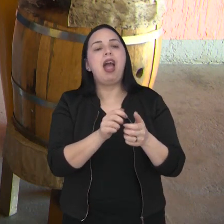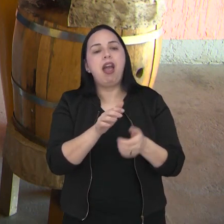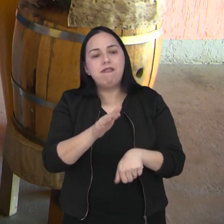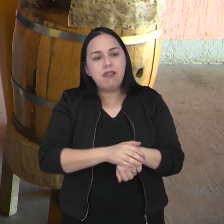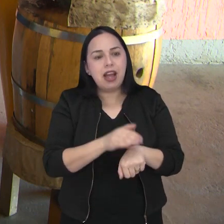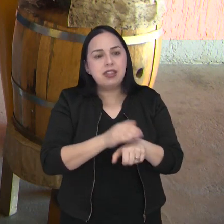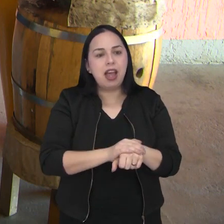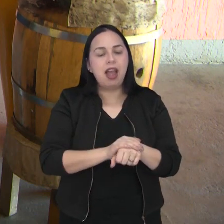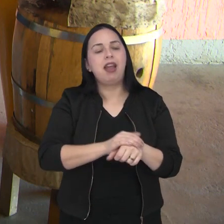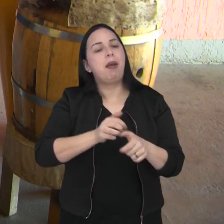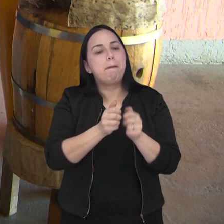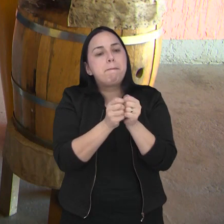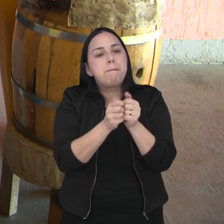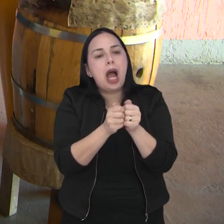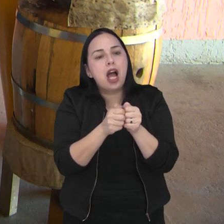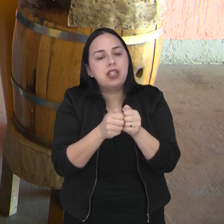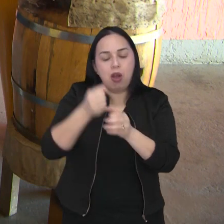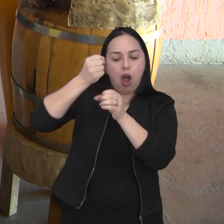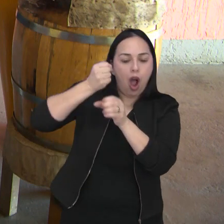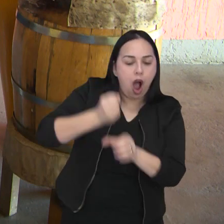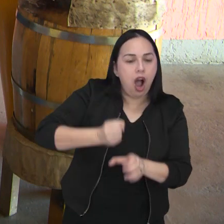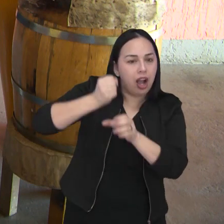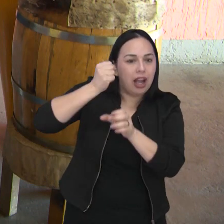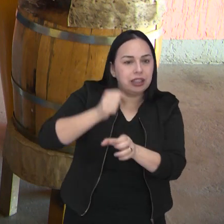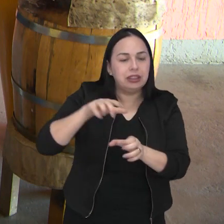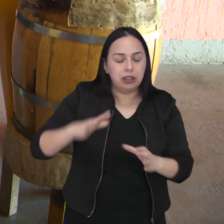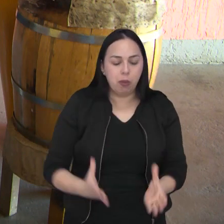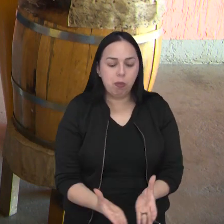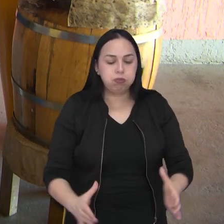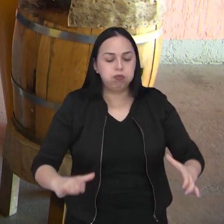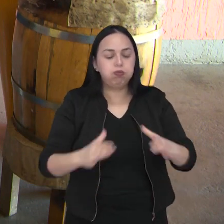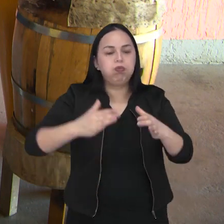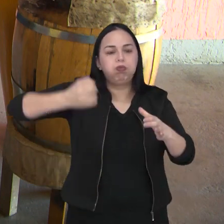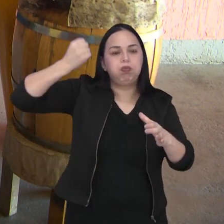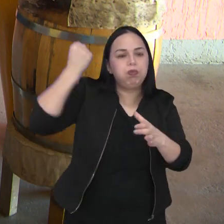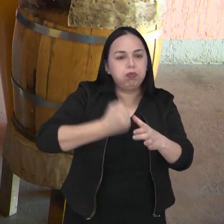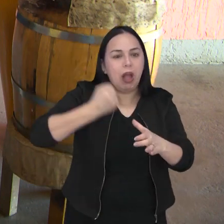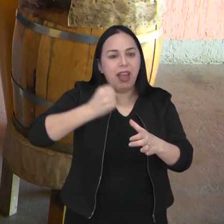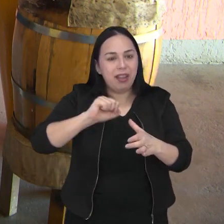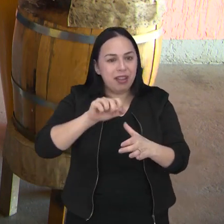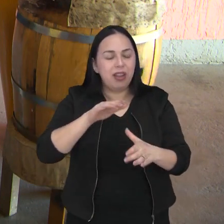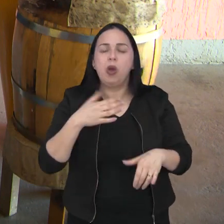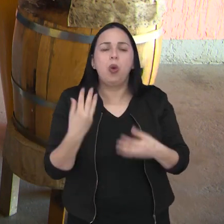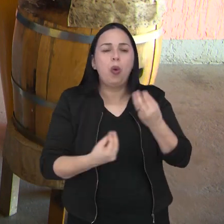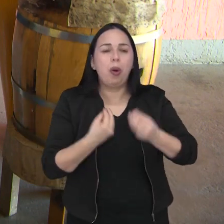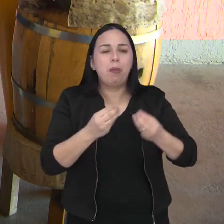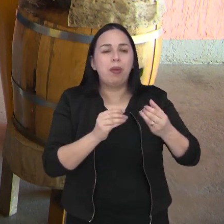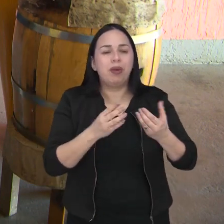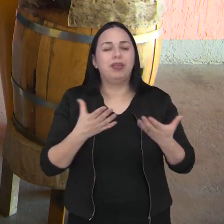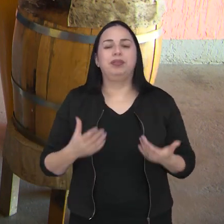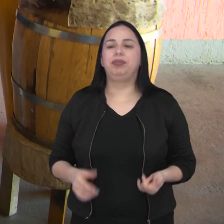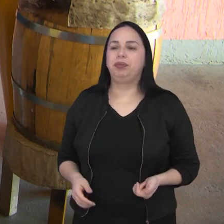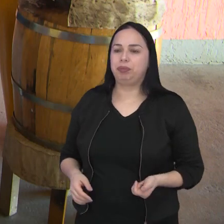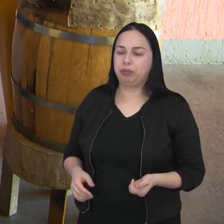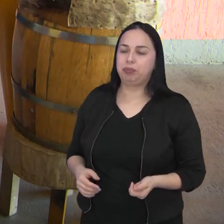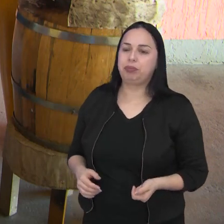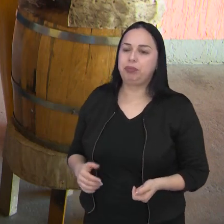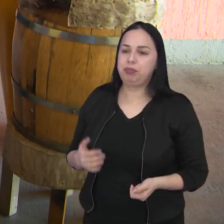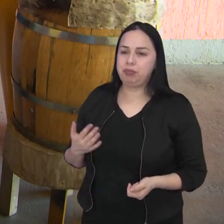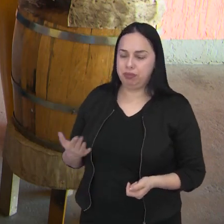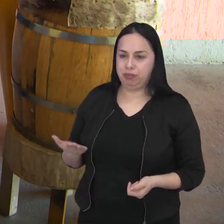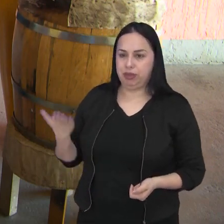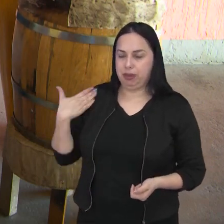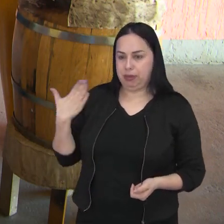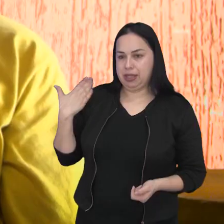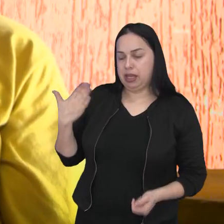é de família, que é fazer paçoca, né? Justamente. Como que apareceu essa tradição de fazer a paçoca na sua